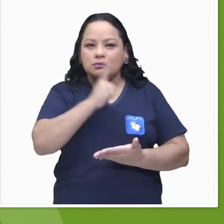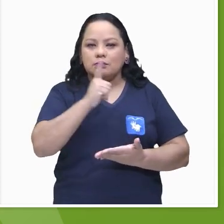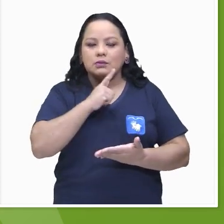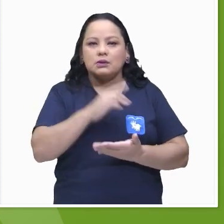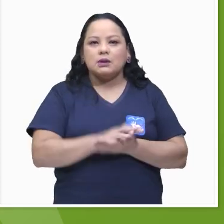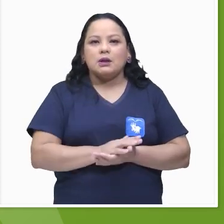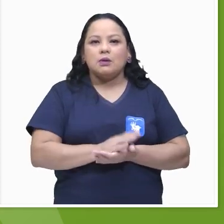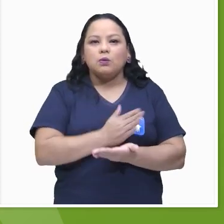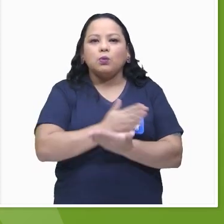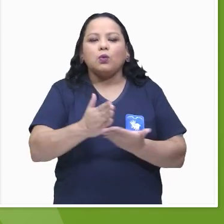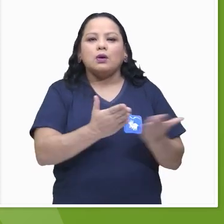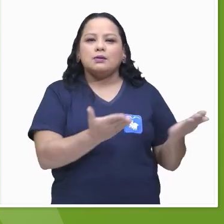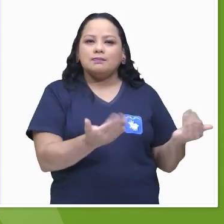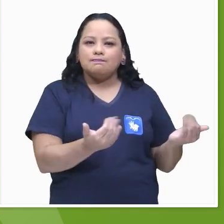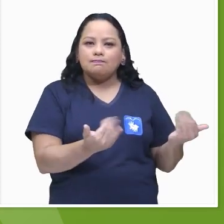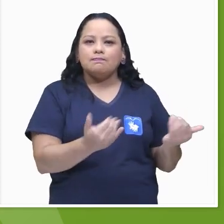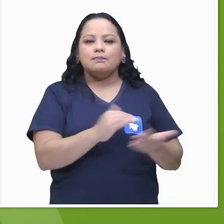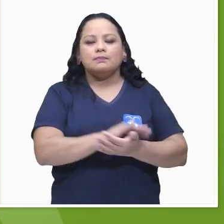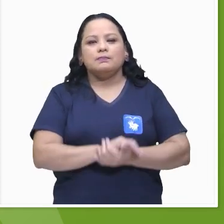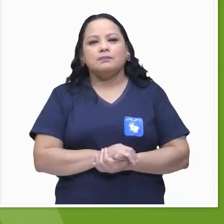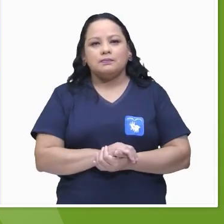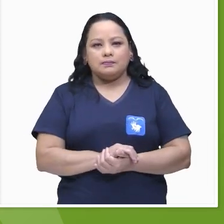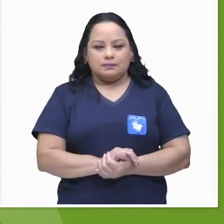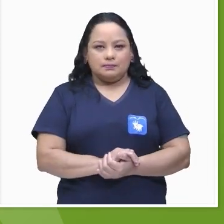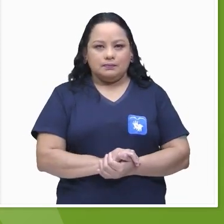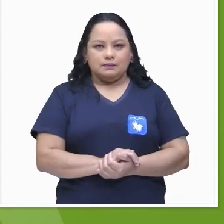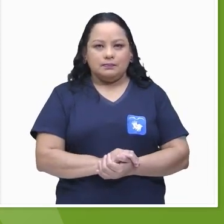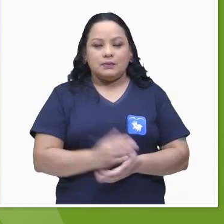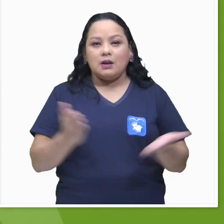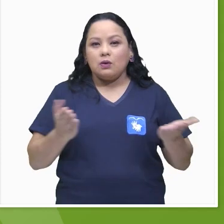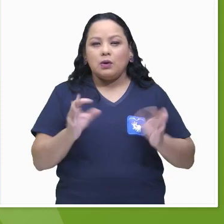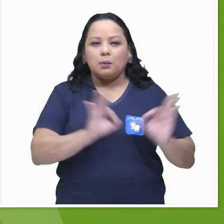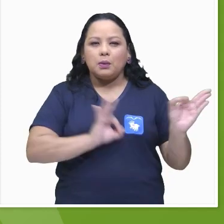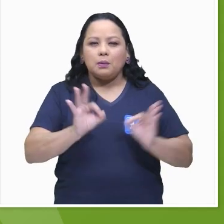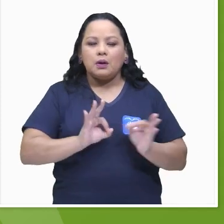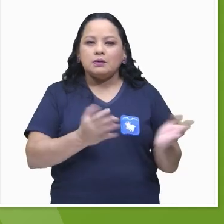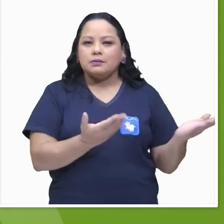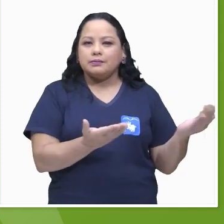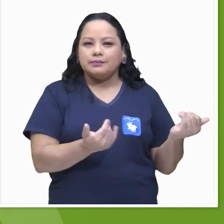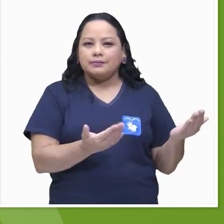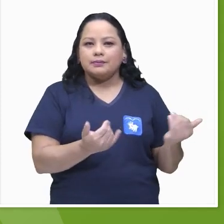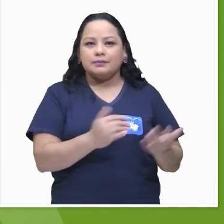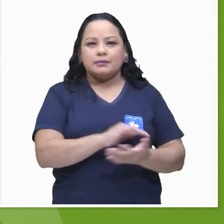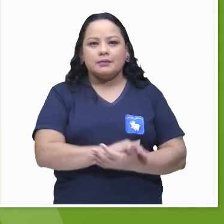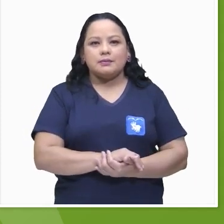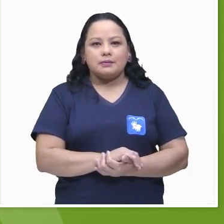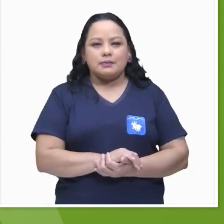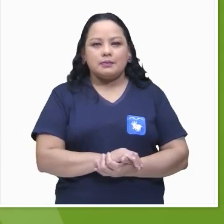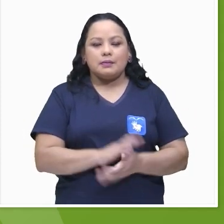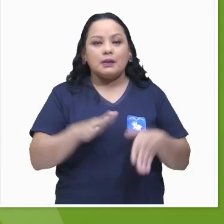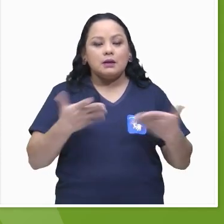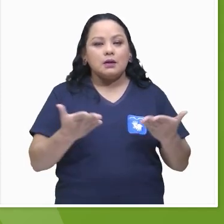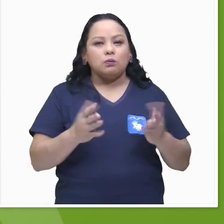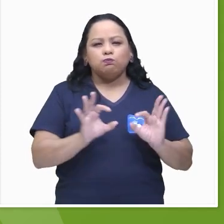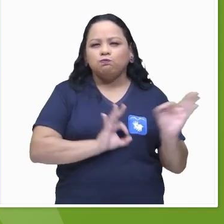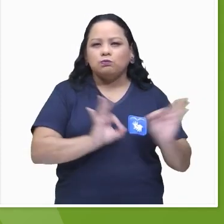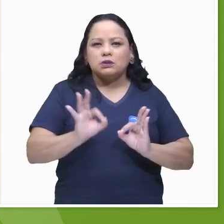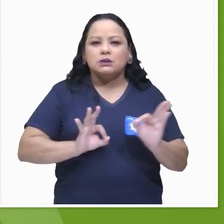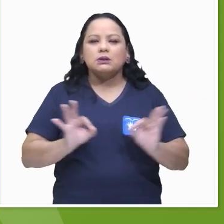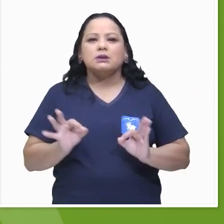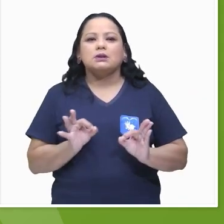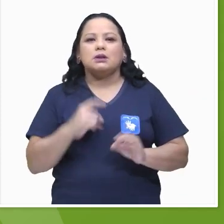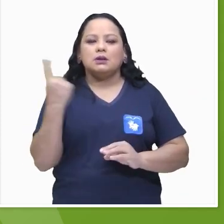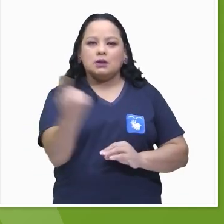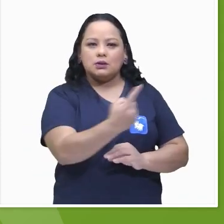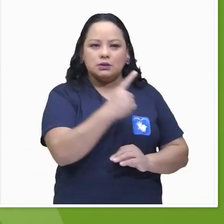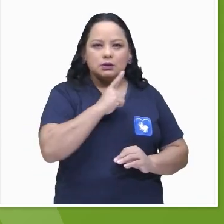sua puberdade, né? Então, já o processo ali da adolescência, tá? E aí, nesse processo, nós